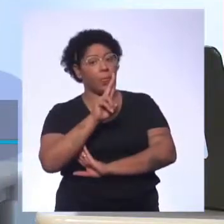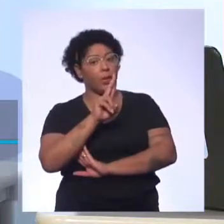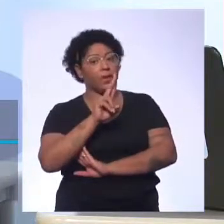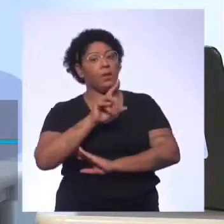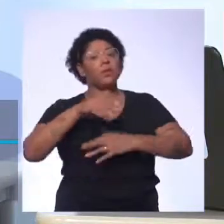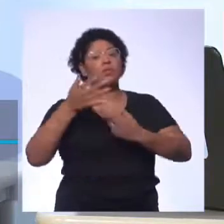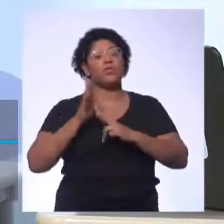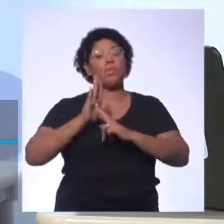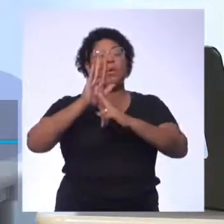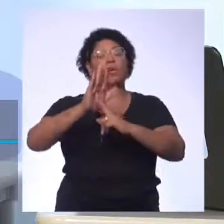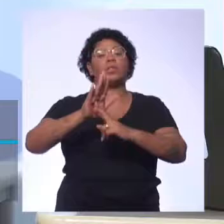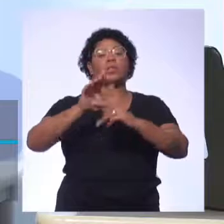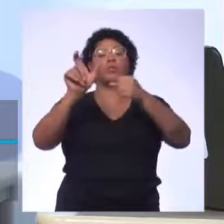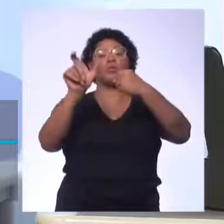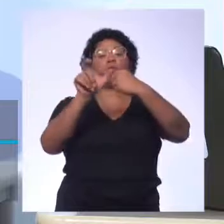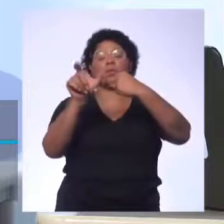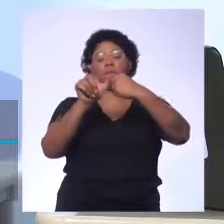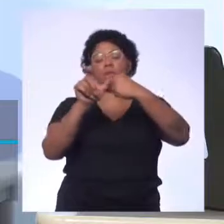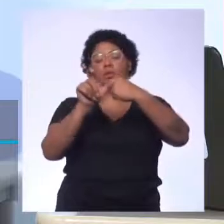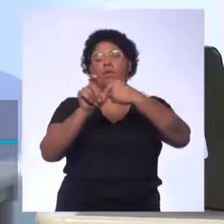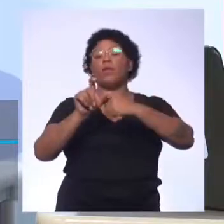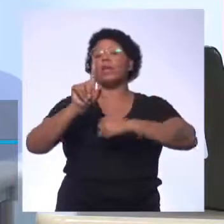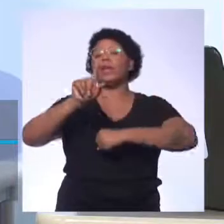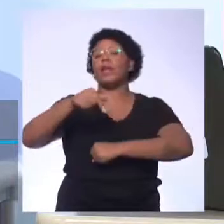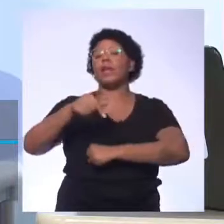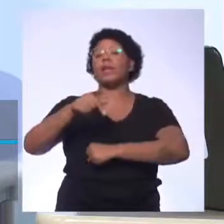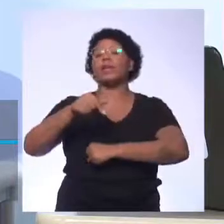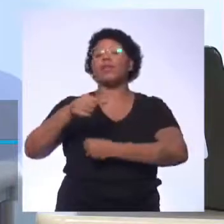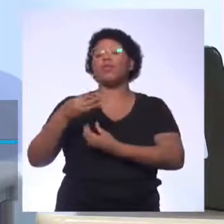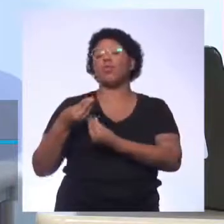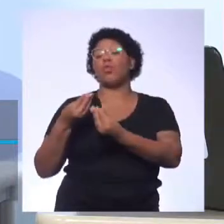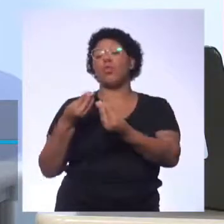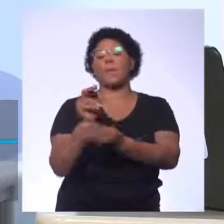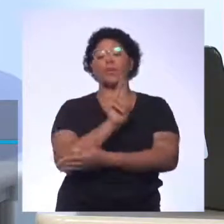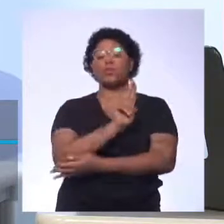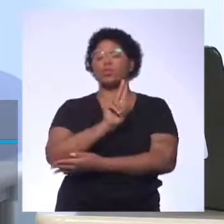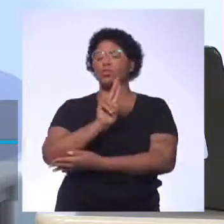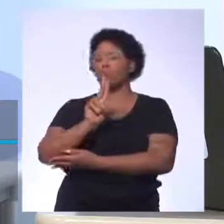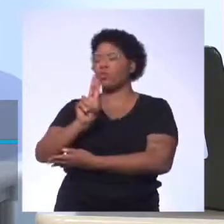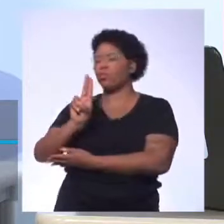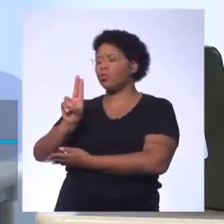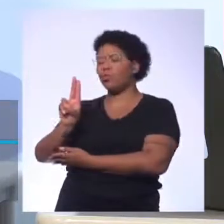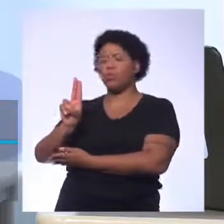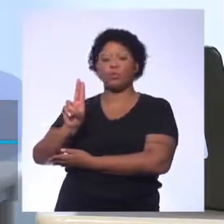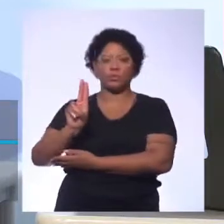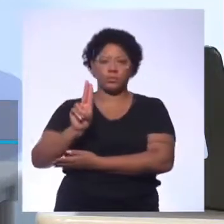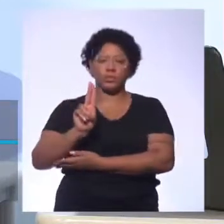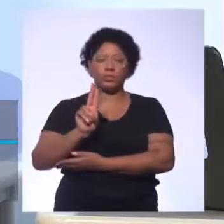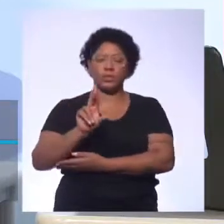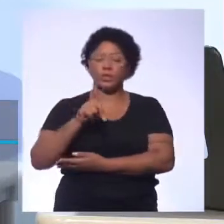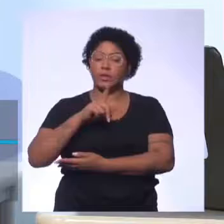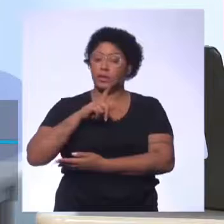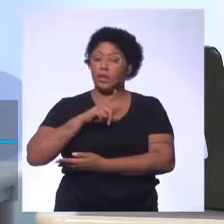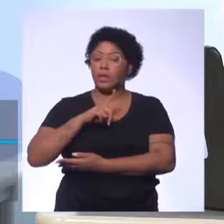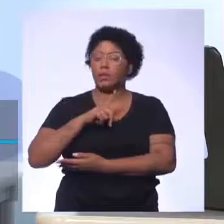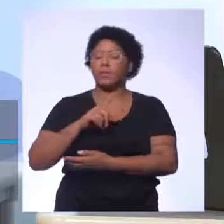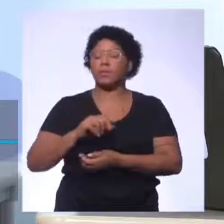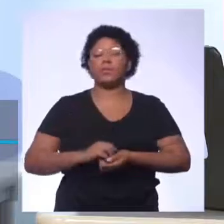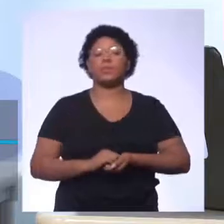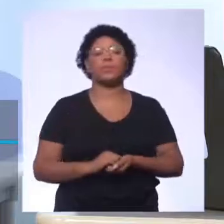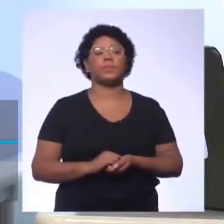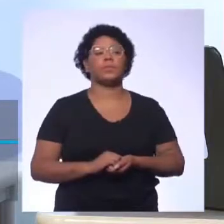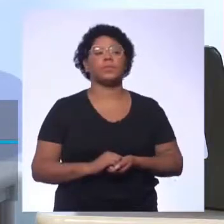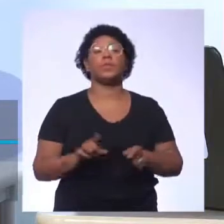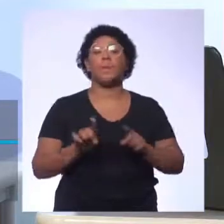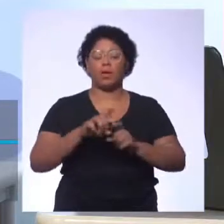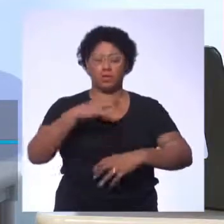falamos, então, é o substantivo, que dá nome a tudo que temos em volta, tudo que existe e também tudo que possamos existir. Os